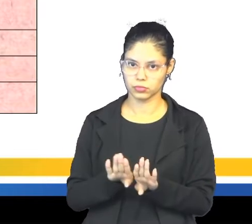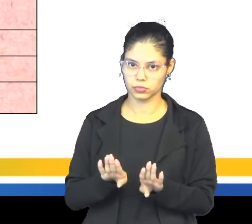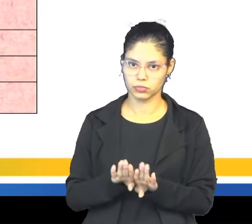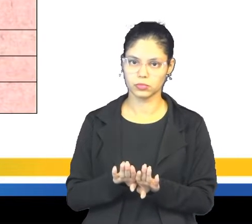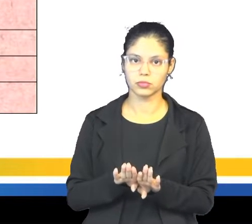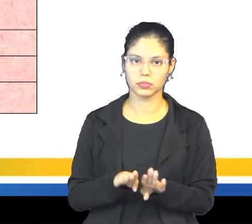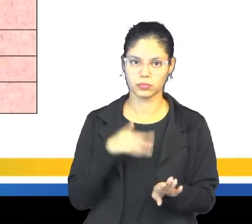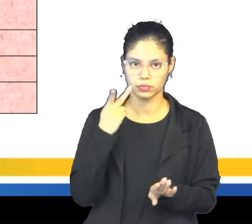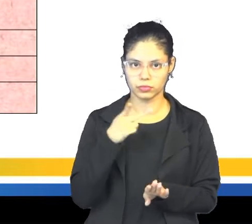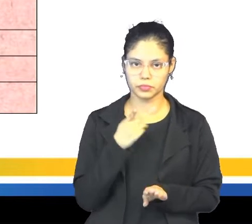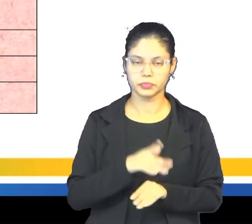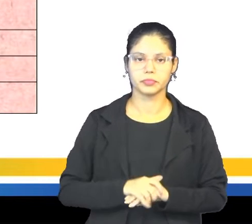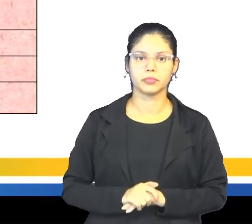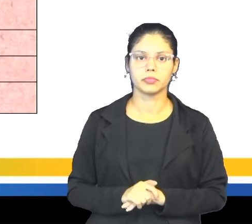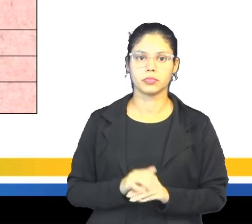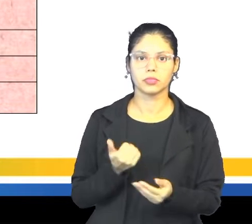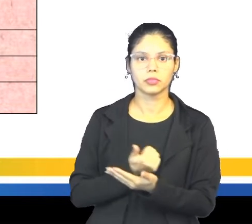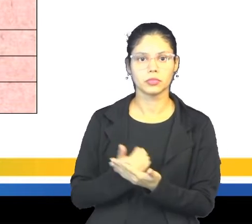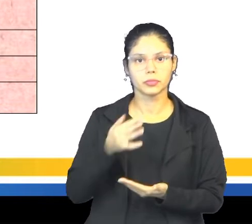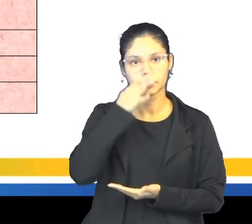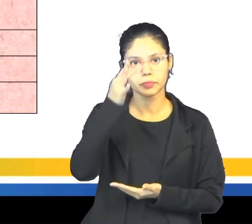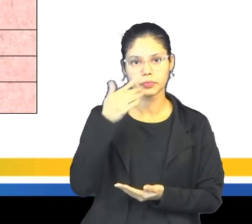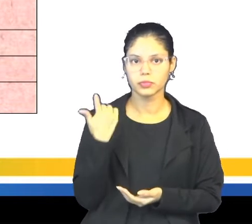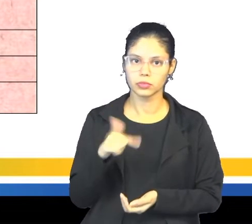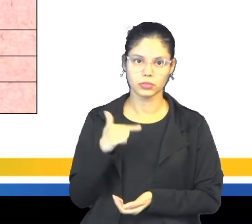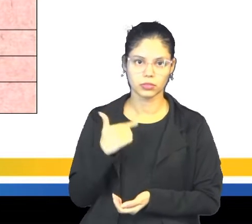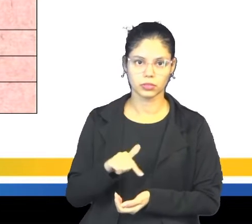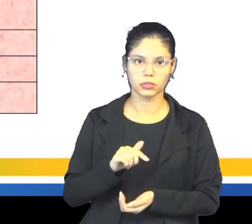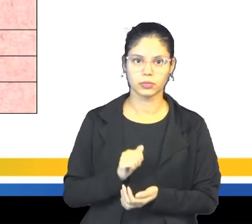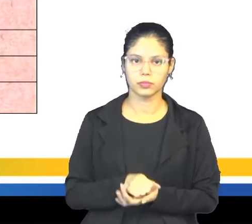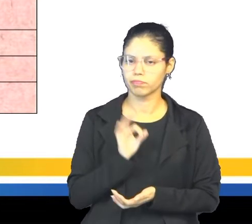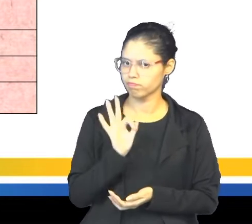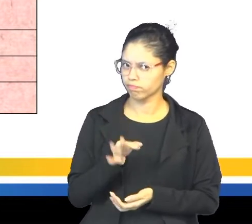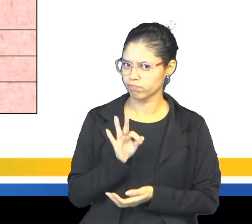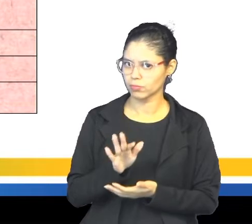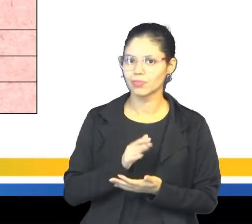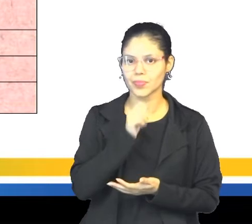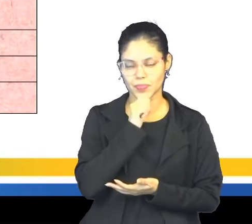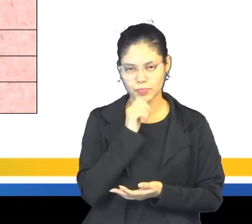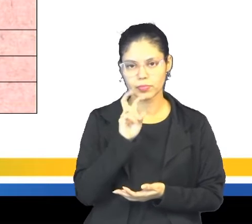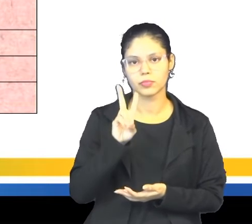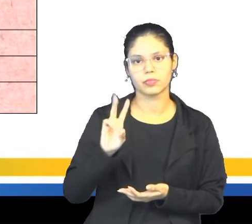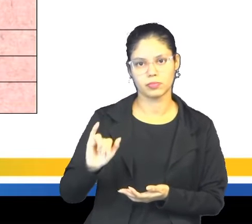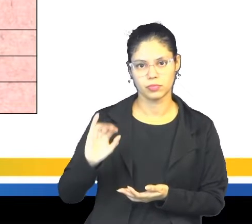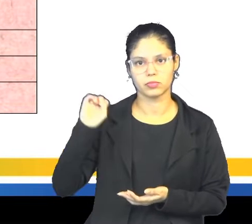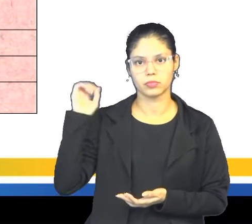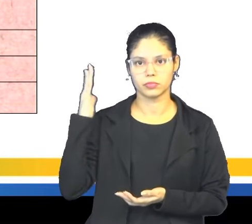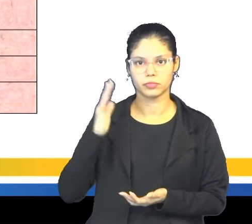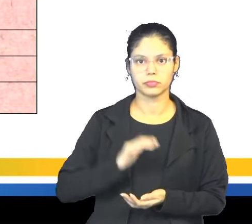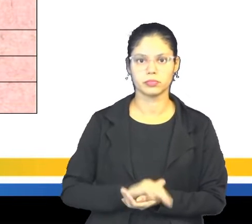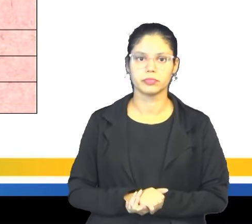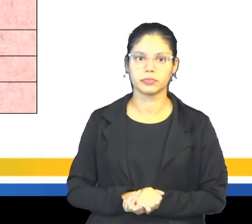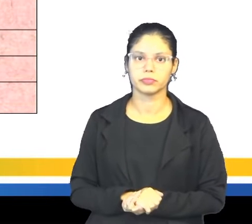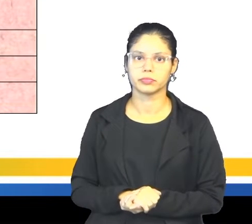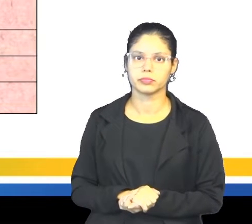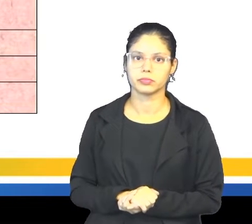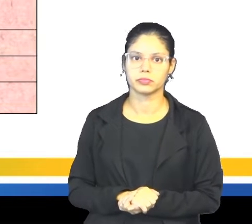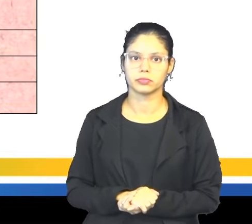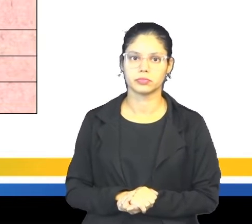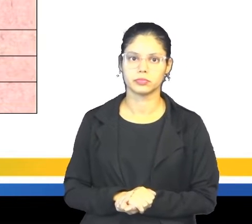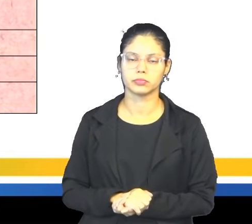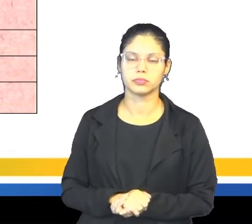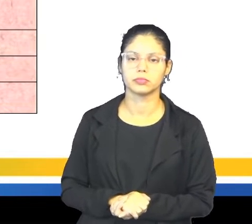da fala. Ações no futuro que nós não temos certeza se vão ou não acontecer, né? Nós temos